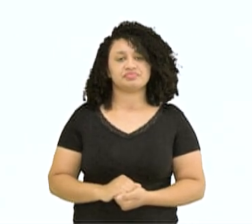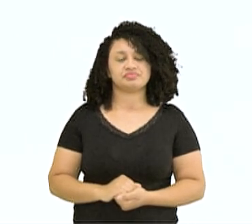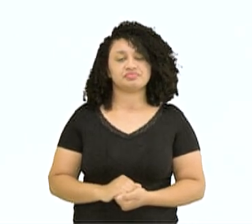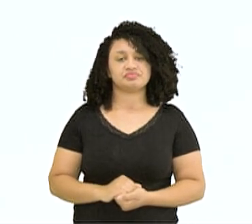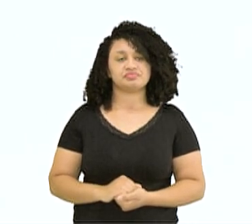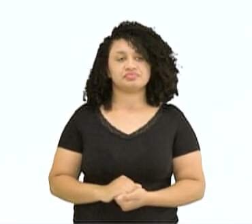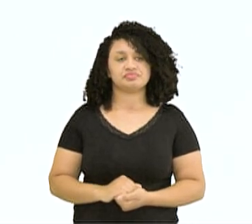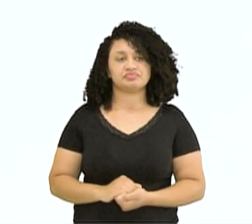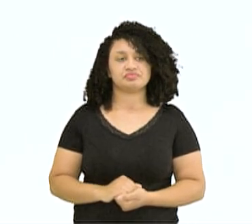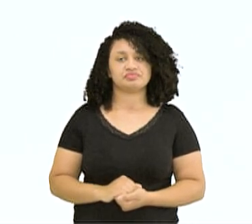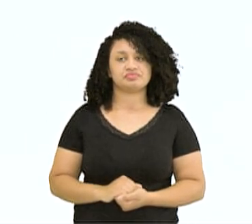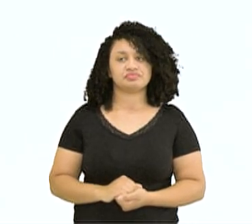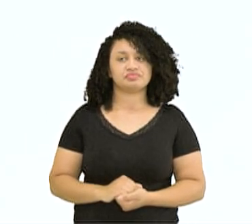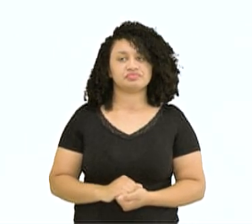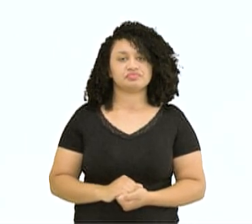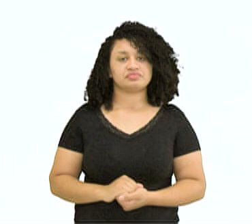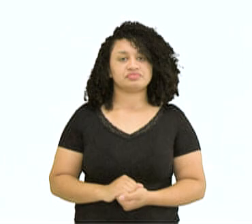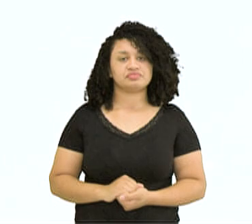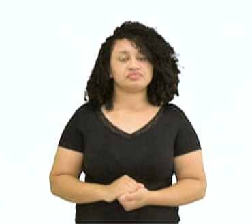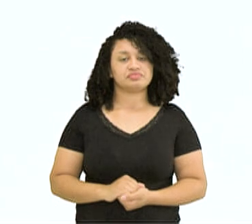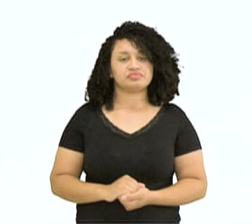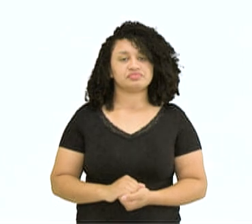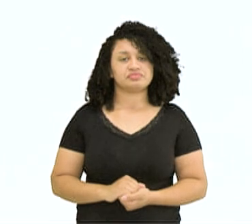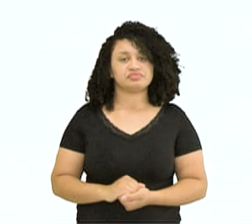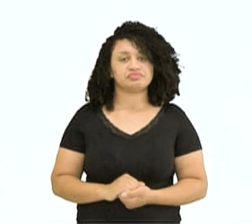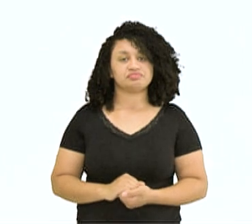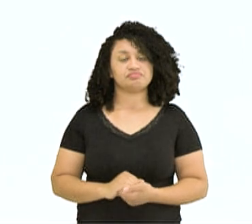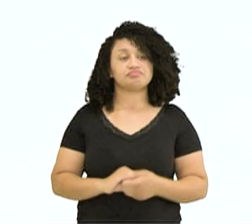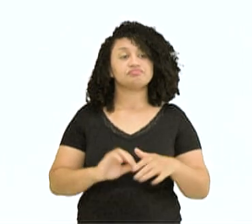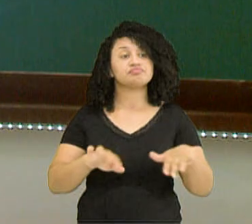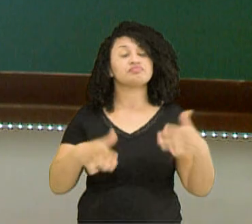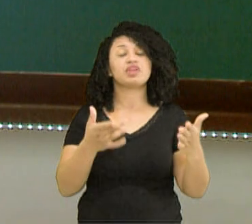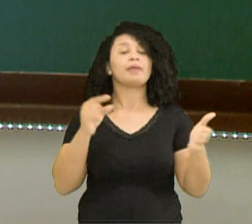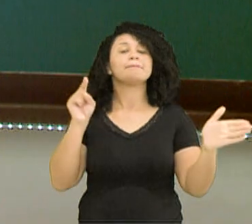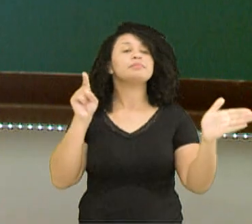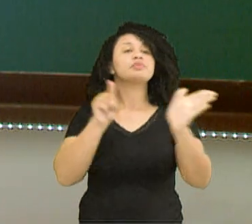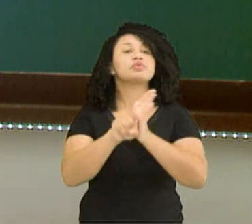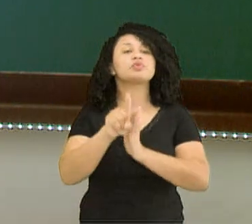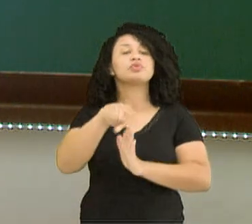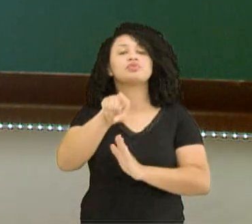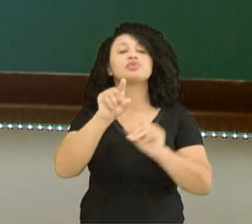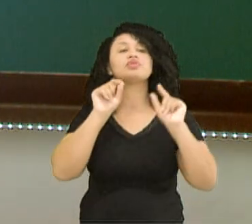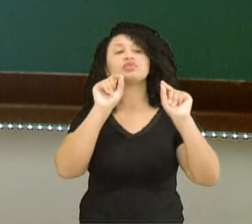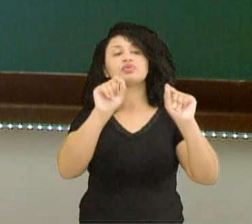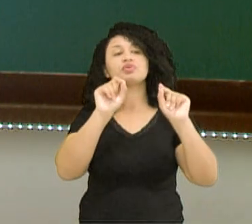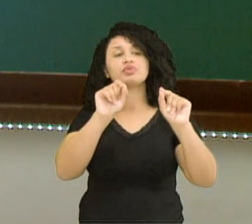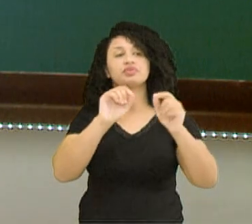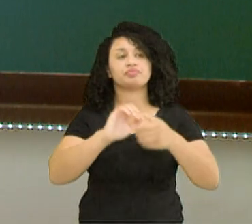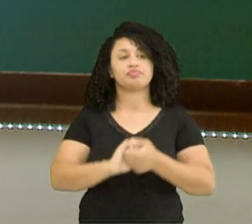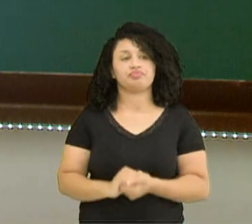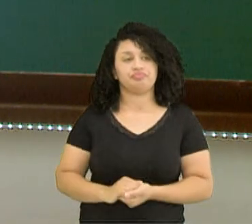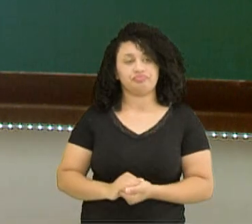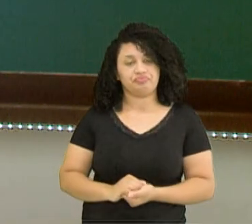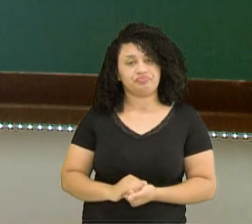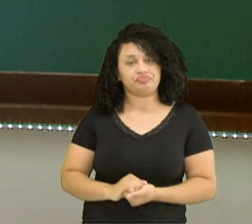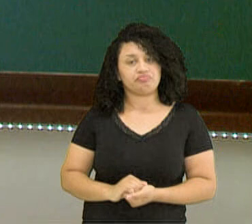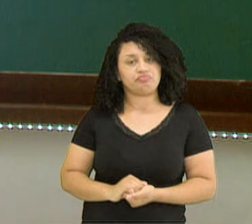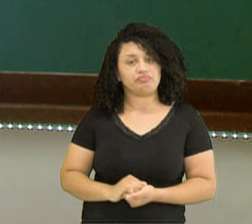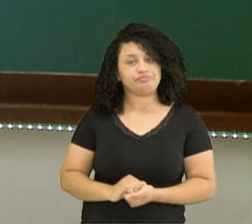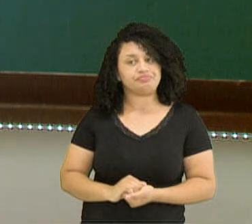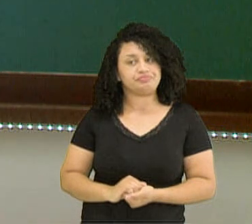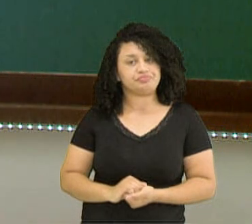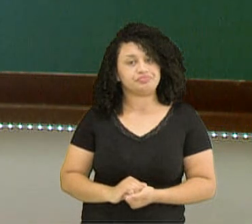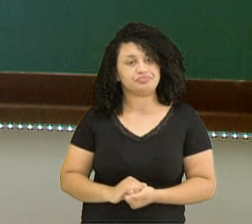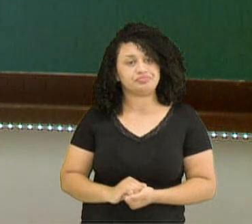Hermione Granger in the Harry Potter film series. E a minha pergunta para você é: why is Emma